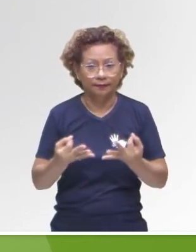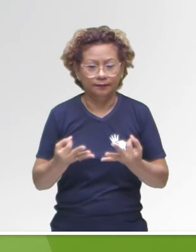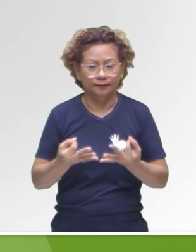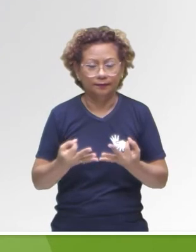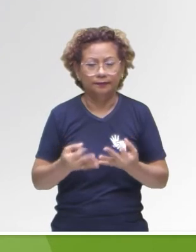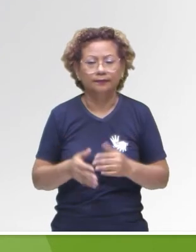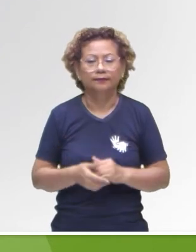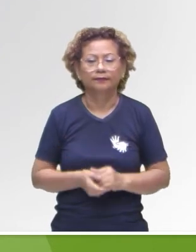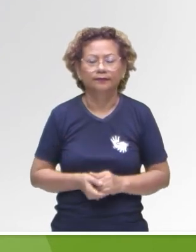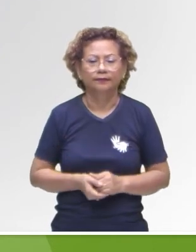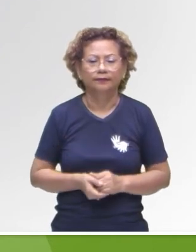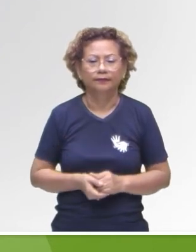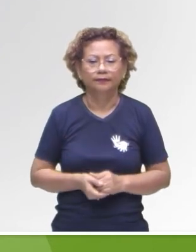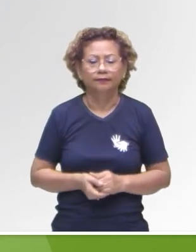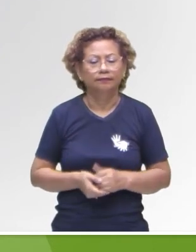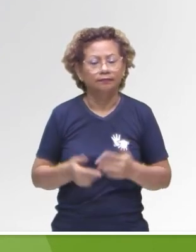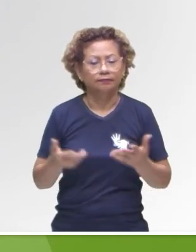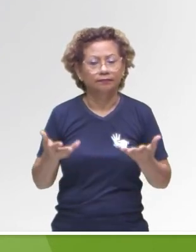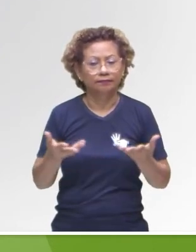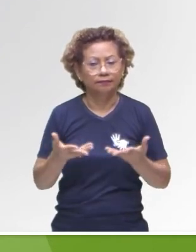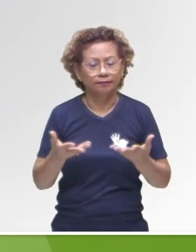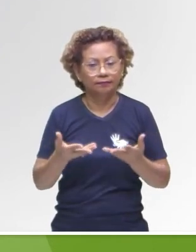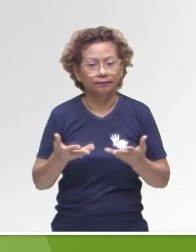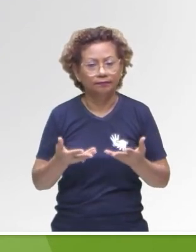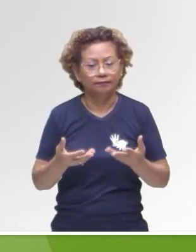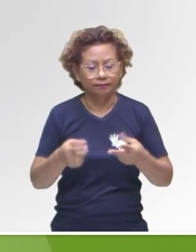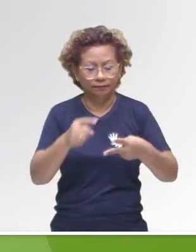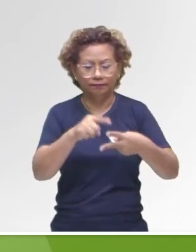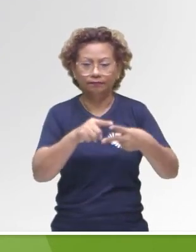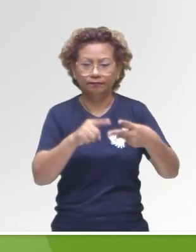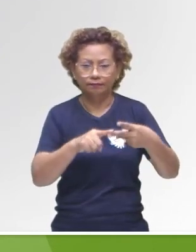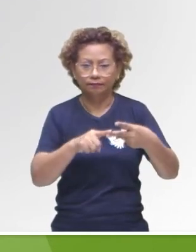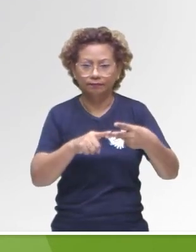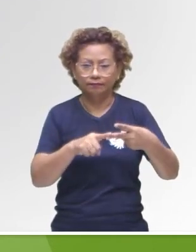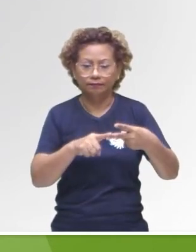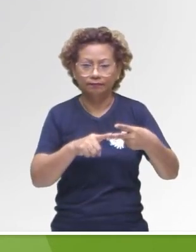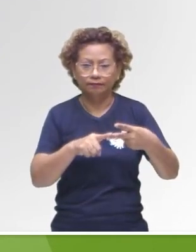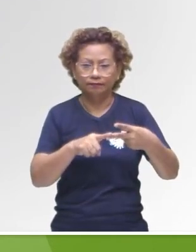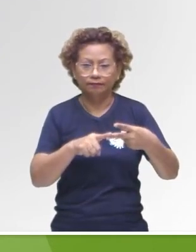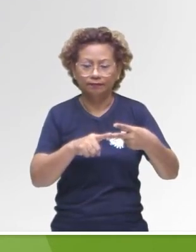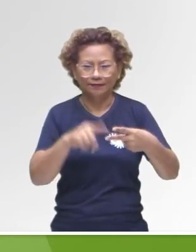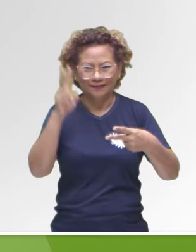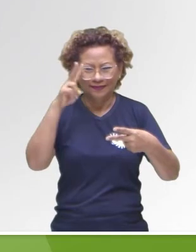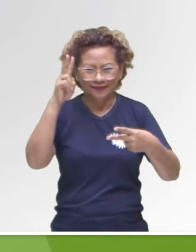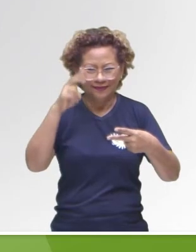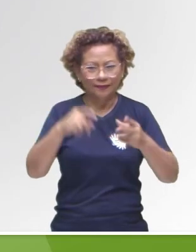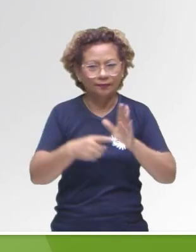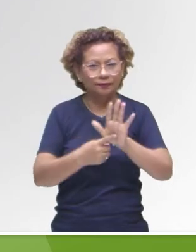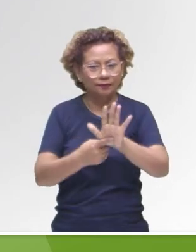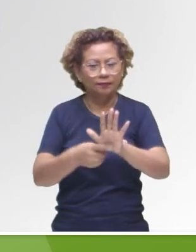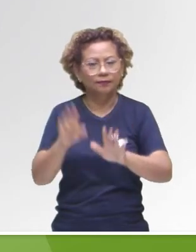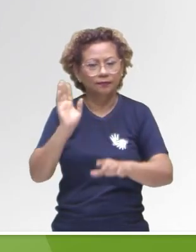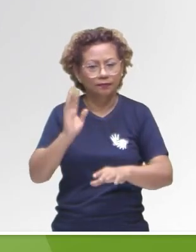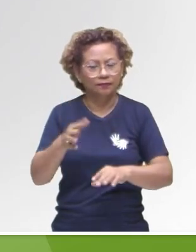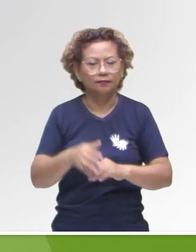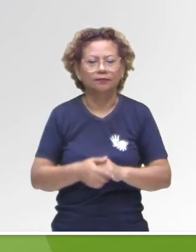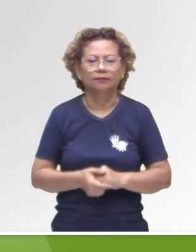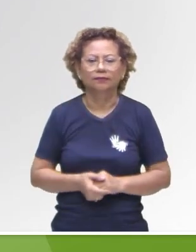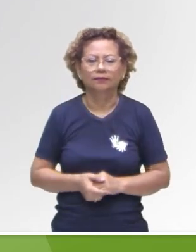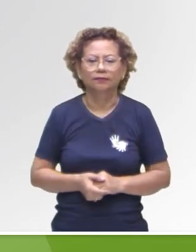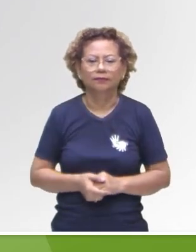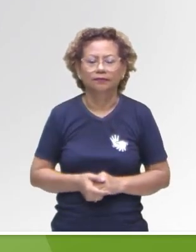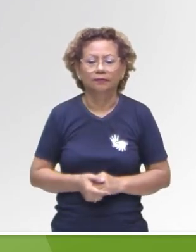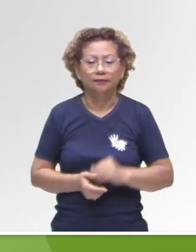Então, e aí, esses cálculos são feitos com aquela equação que eu mostrei no começo, né? Que a capacitância é